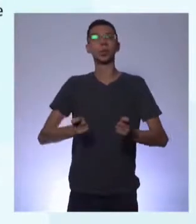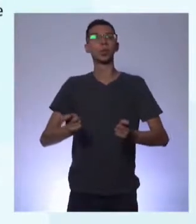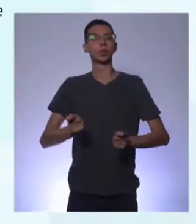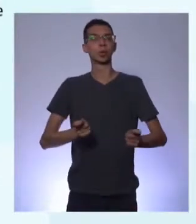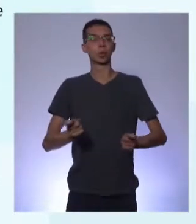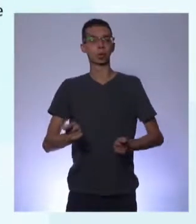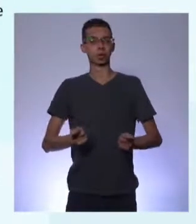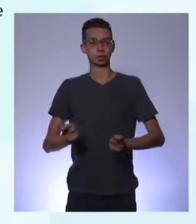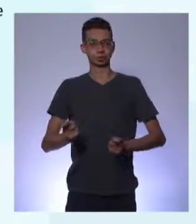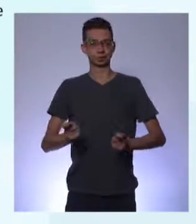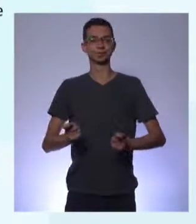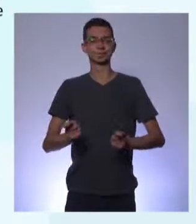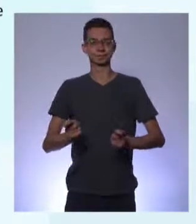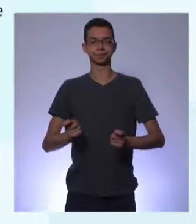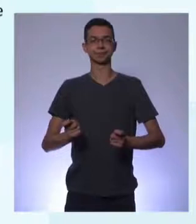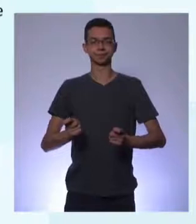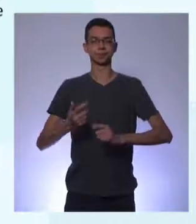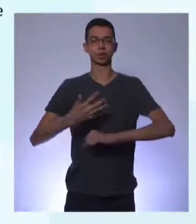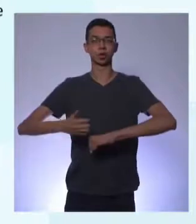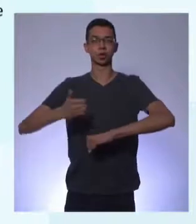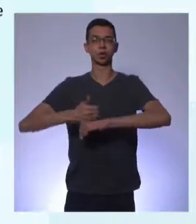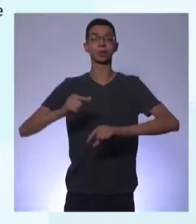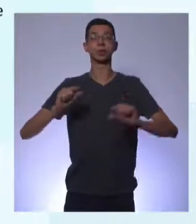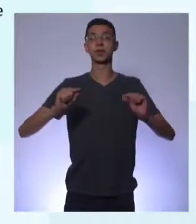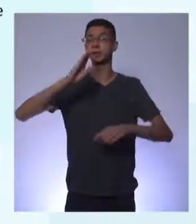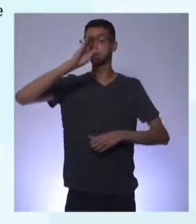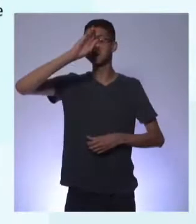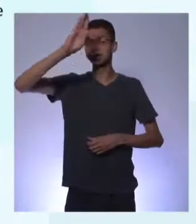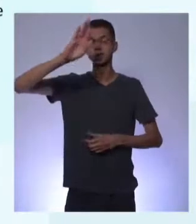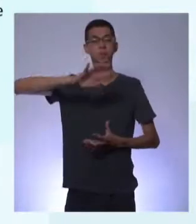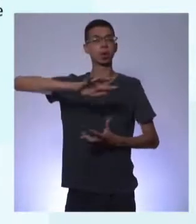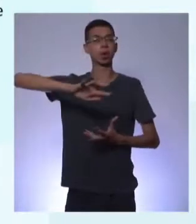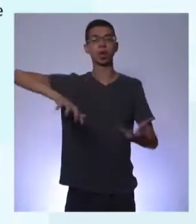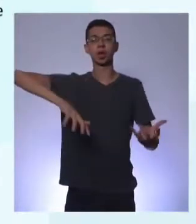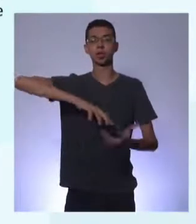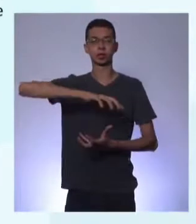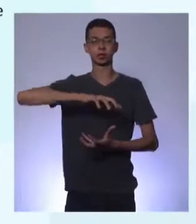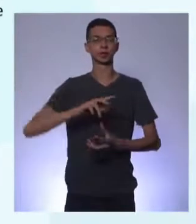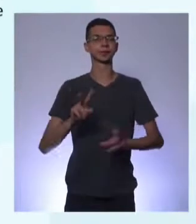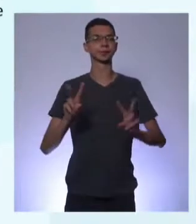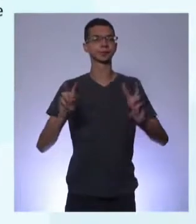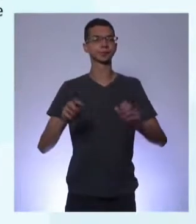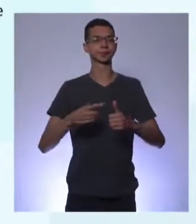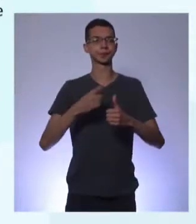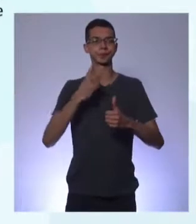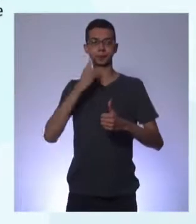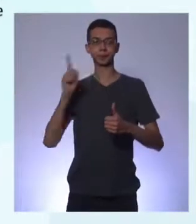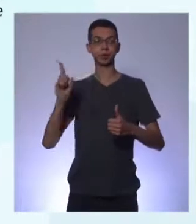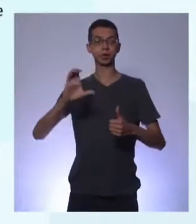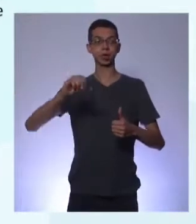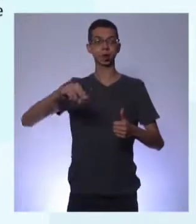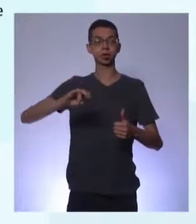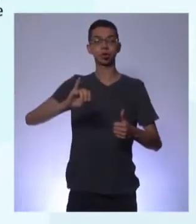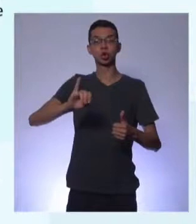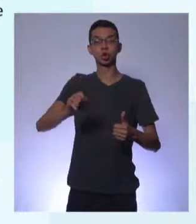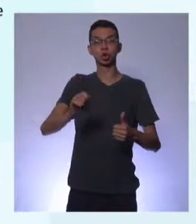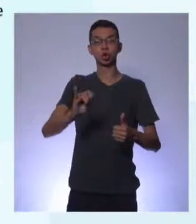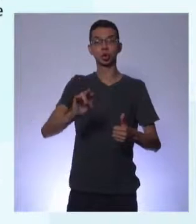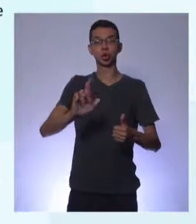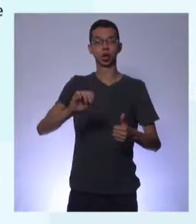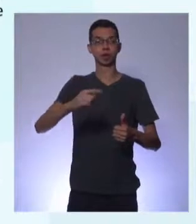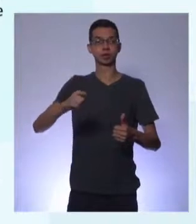colônia. Principais revoltas: Conjuração Mineira, 1789, relacionada às altas taxas de